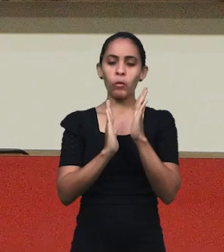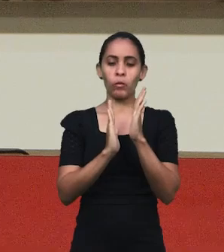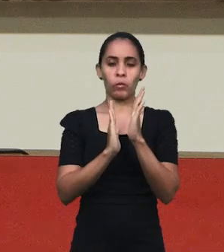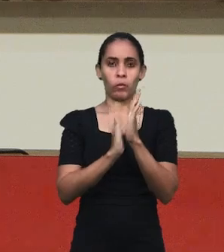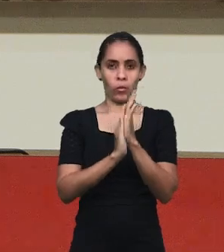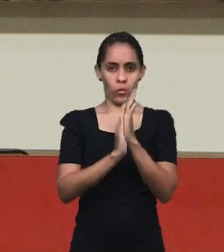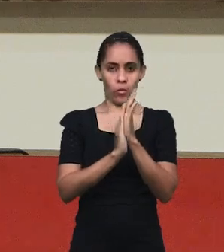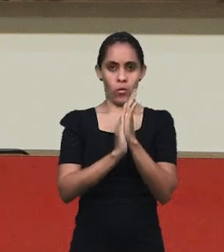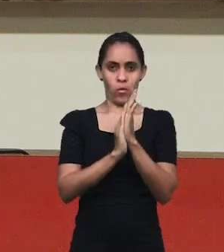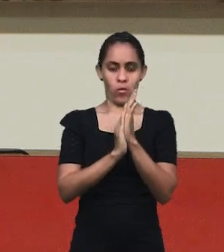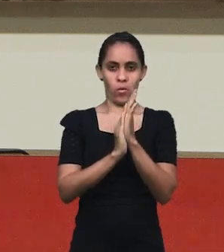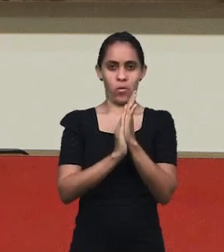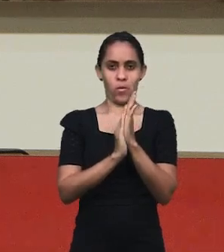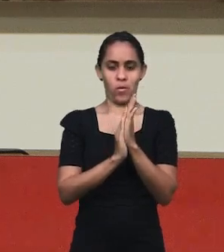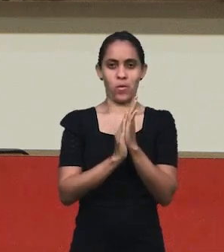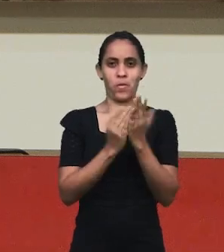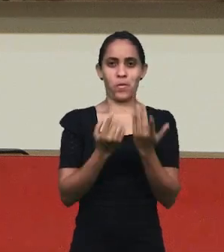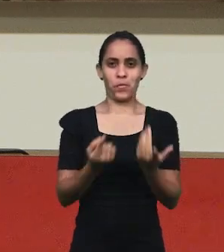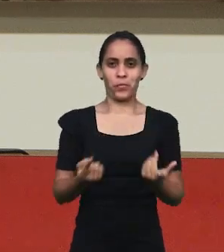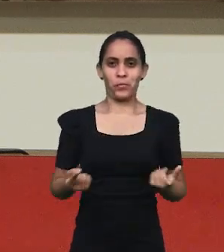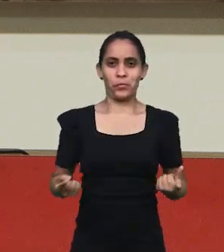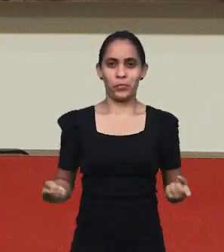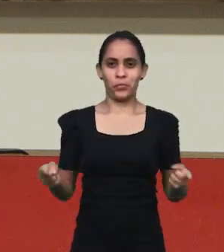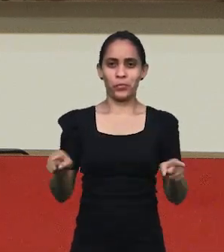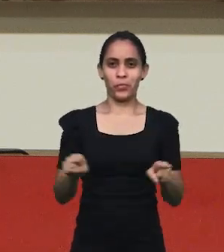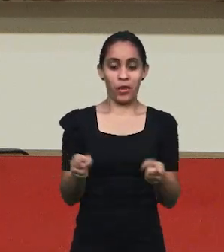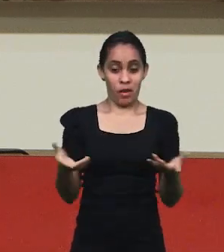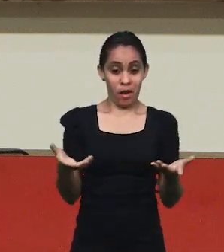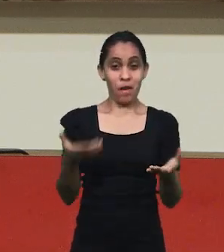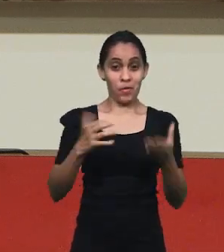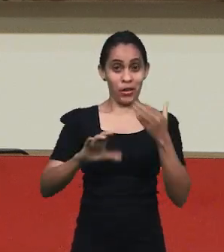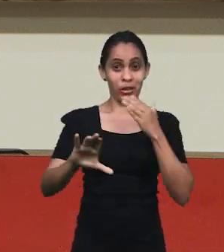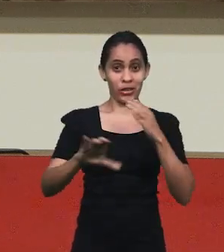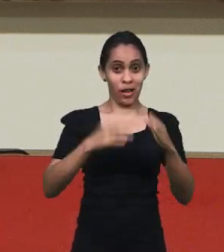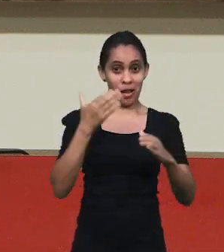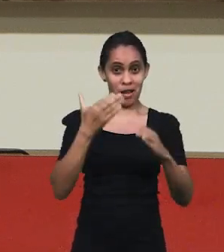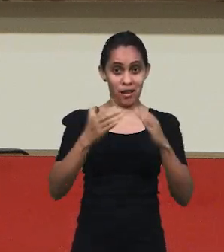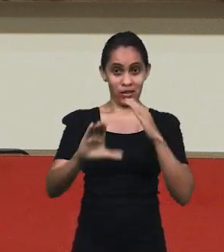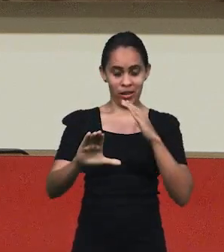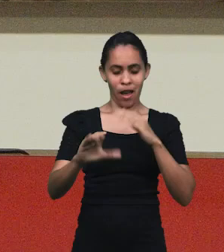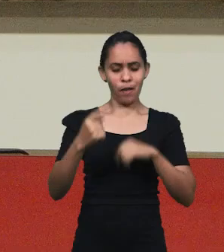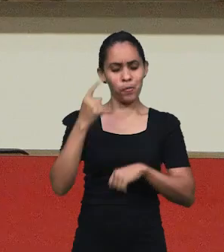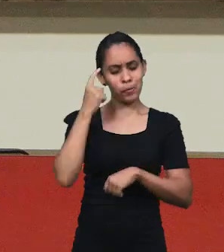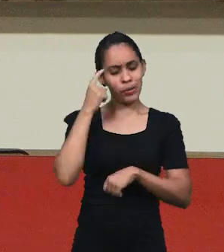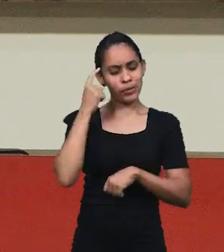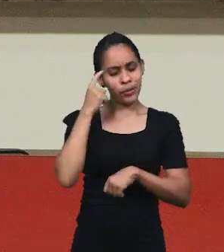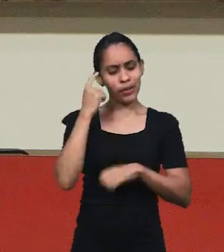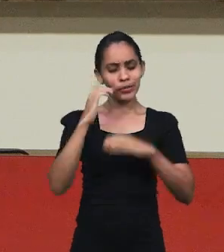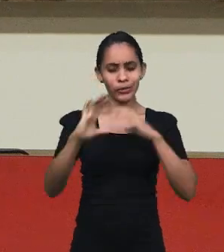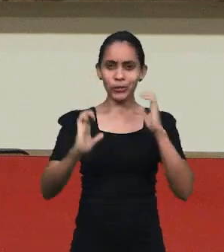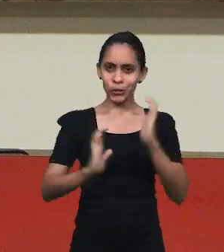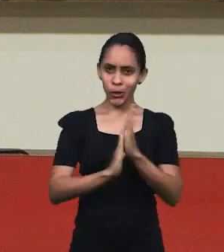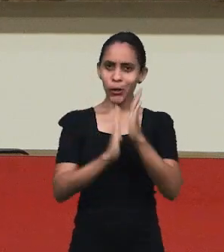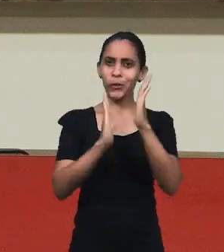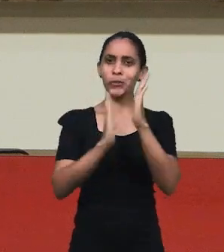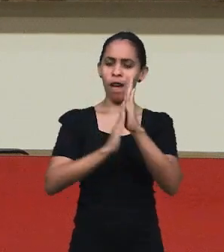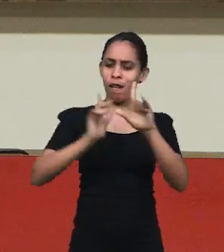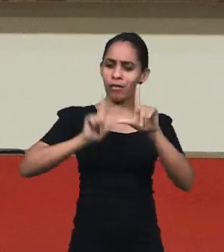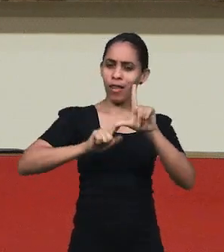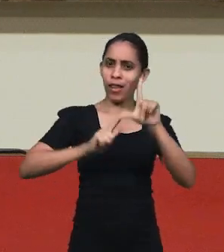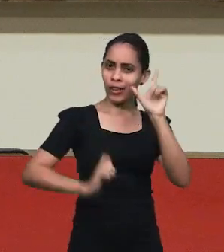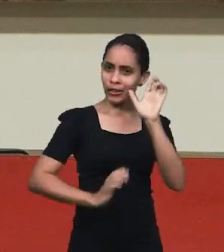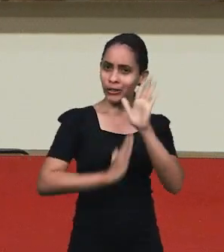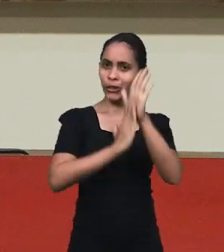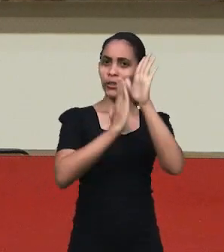O louvor Os Céus Declaram. Vamos cantá-lo, vamos meditar